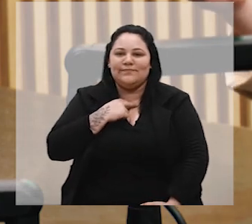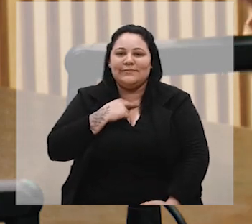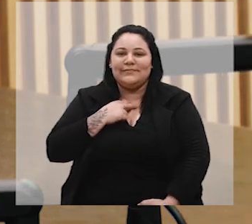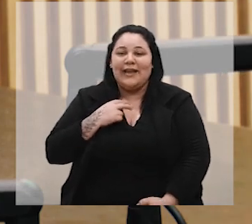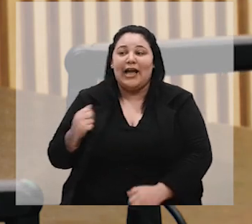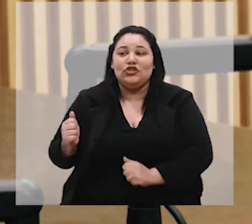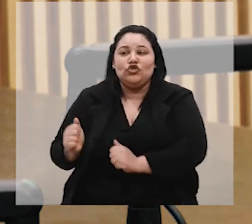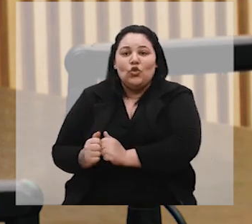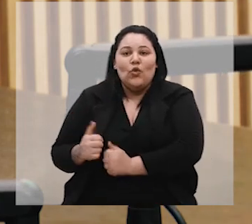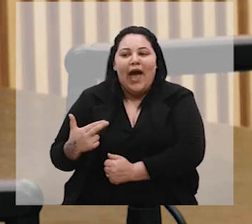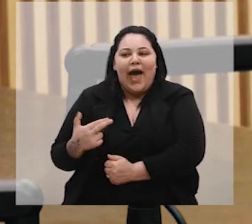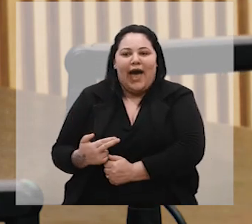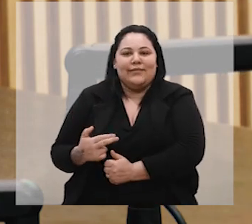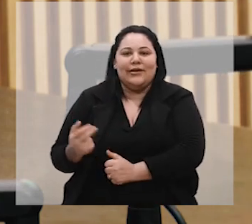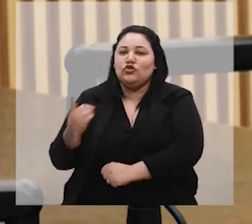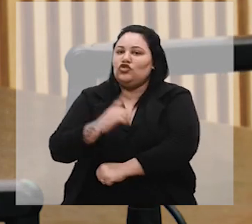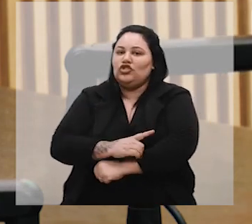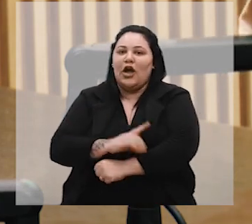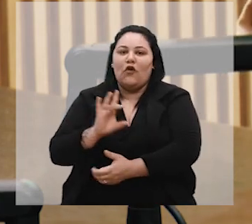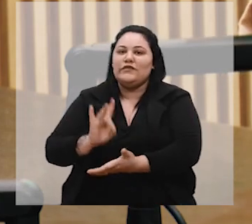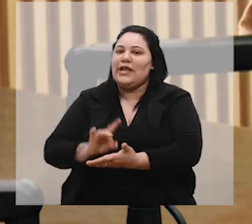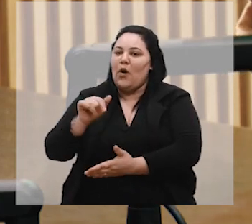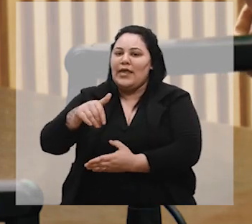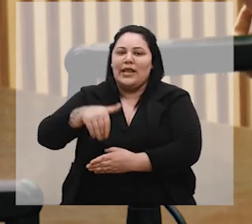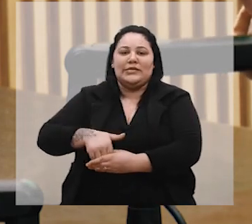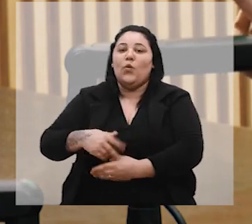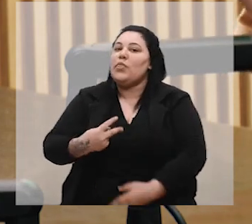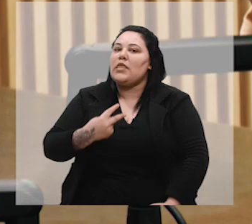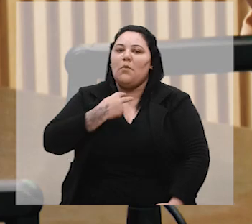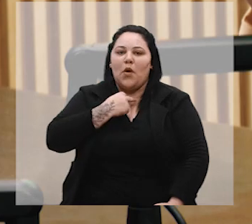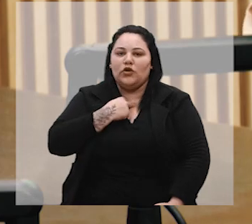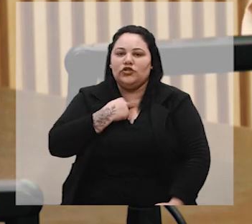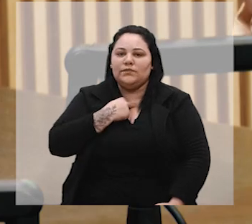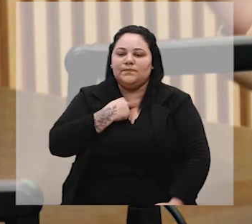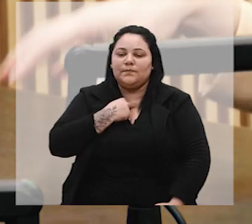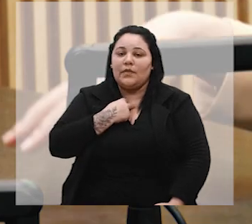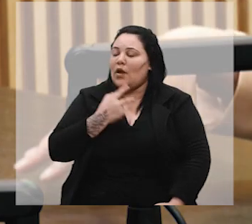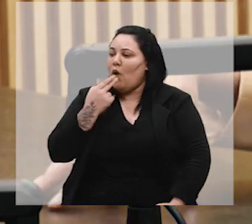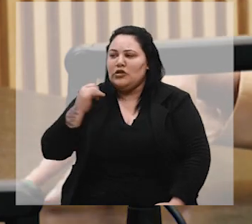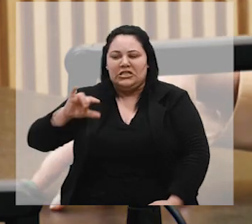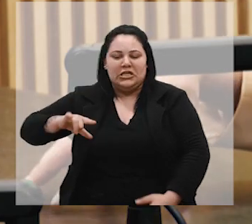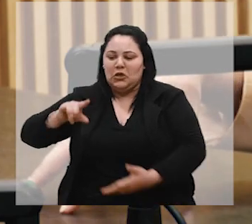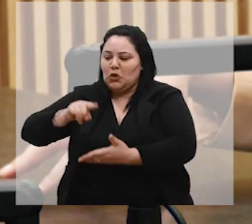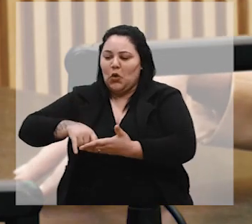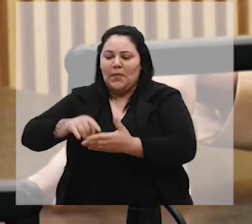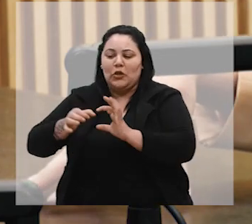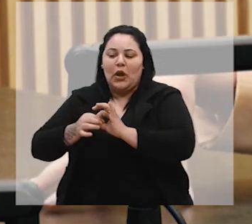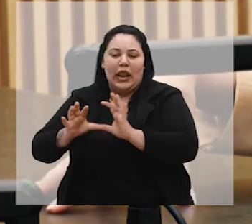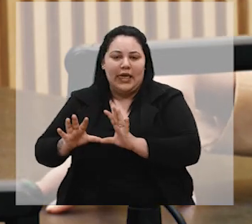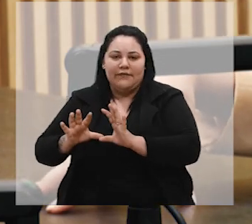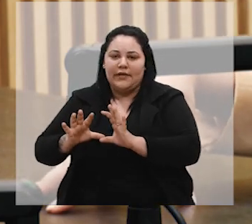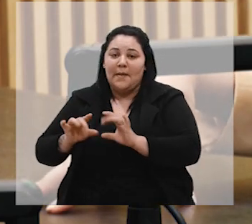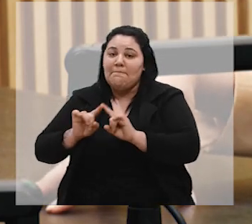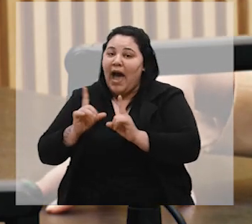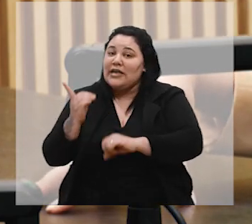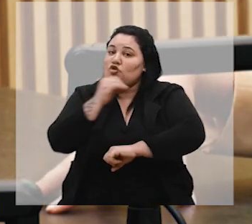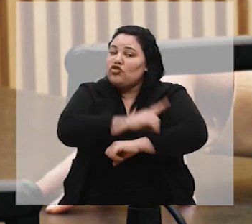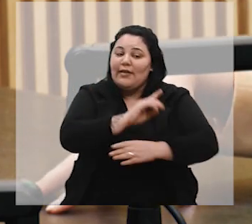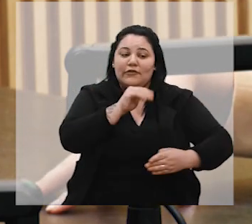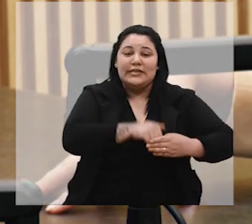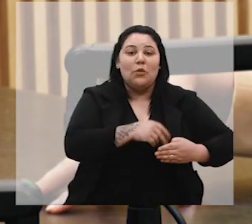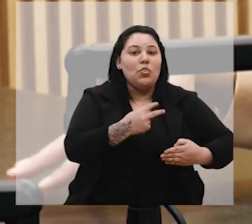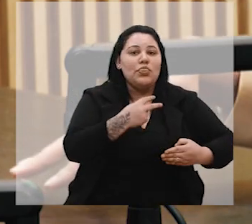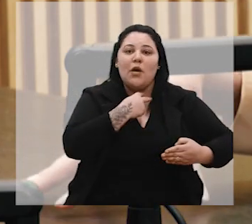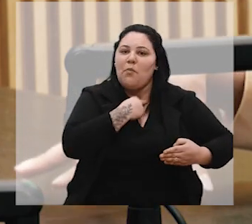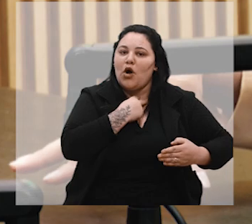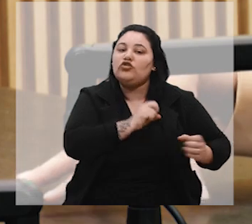fiquem atentos. São poucas as pessoas que têm porte de arma oficial na cidade de Caxias do Sul, mas vale ficar atento às recomendações aí para não portar